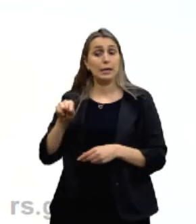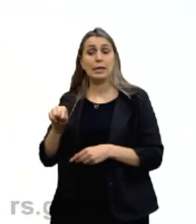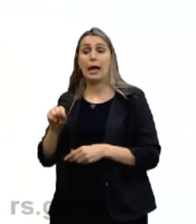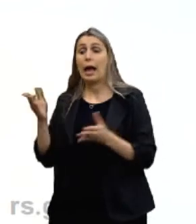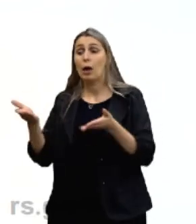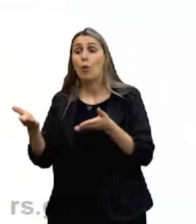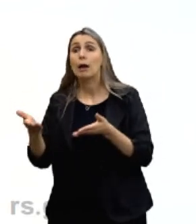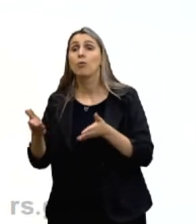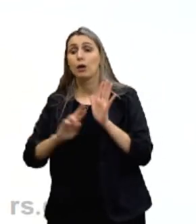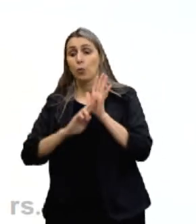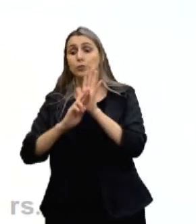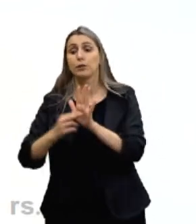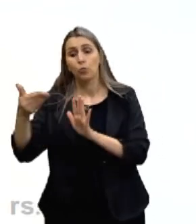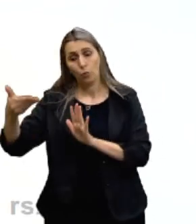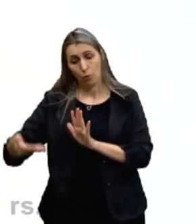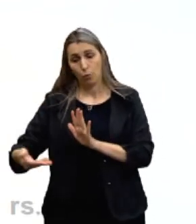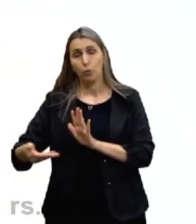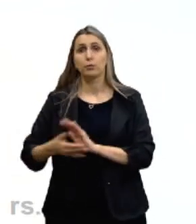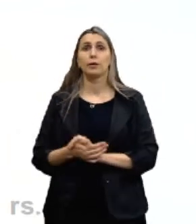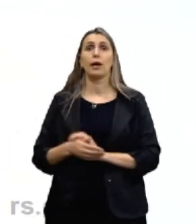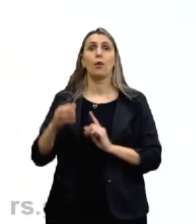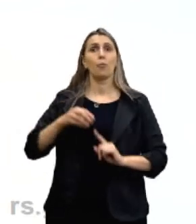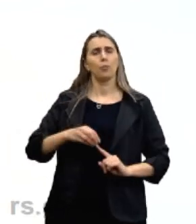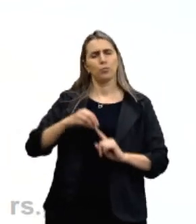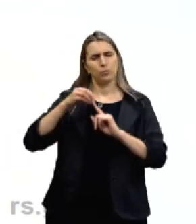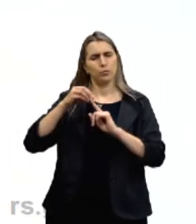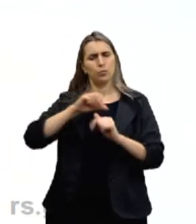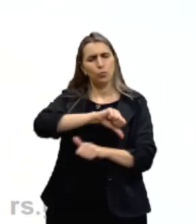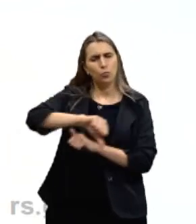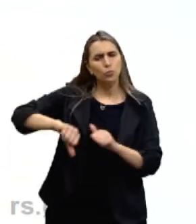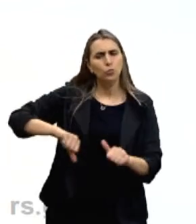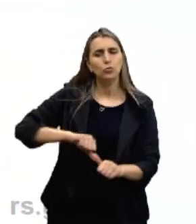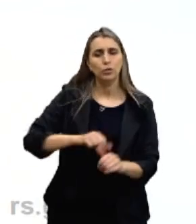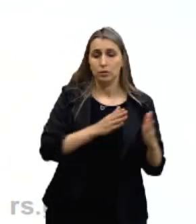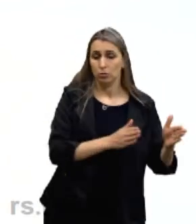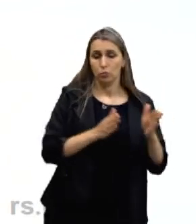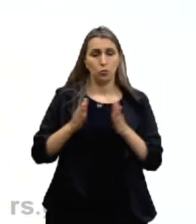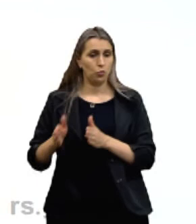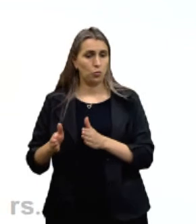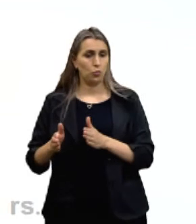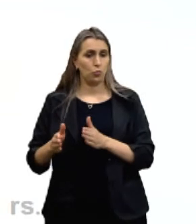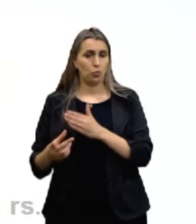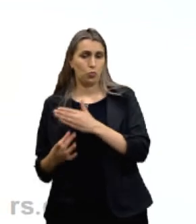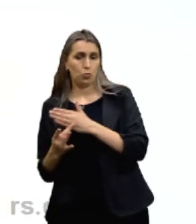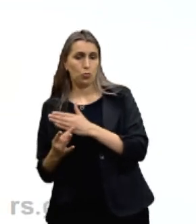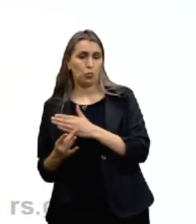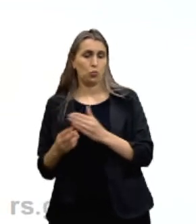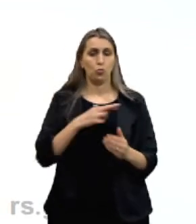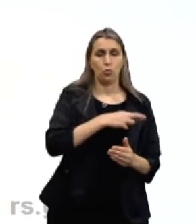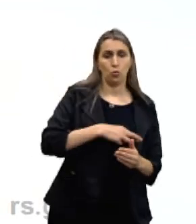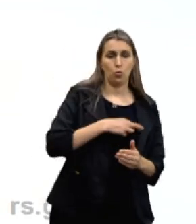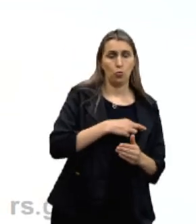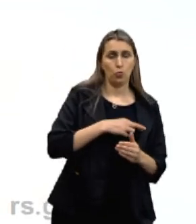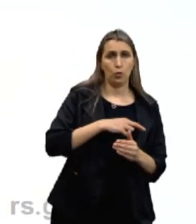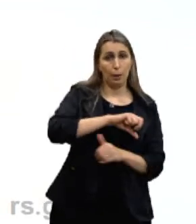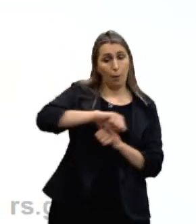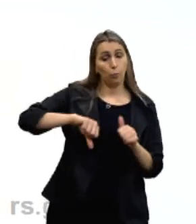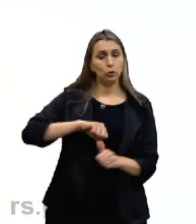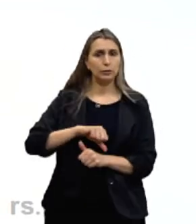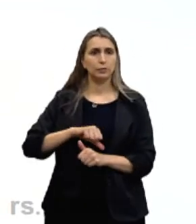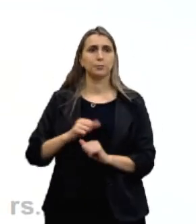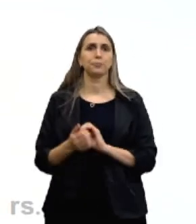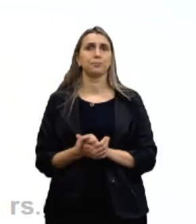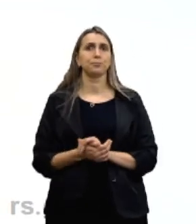retratar o agora e essa é uma das principais mudanças a que eu acho entre o realismo e o romantismo